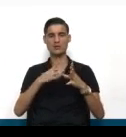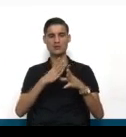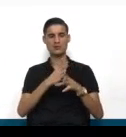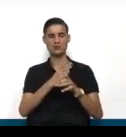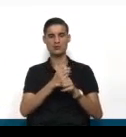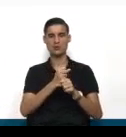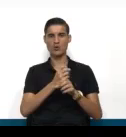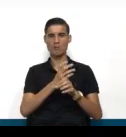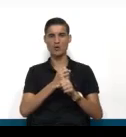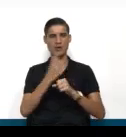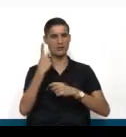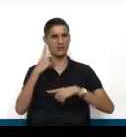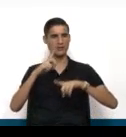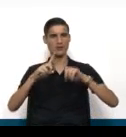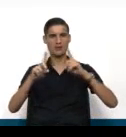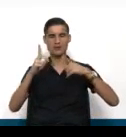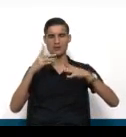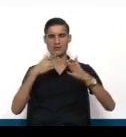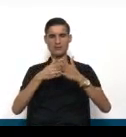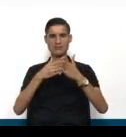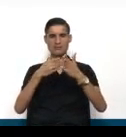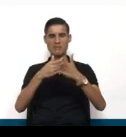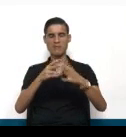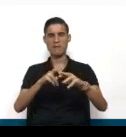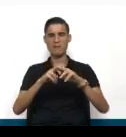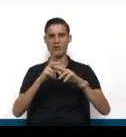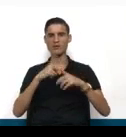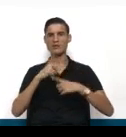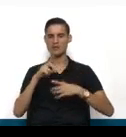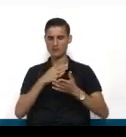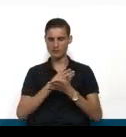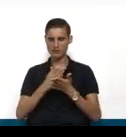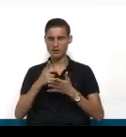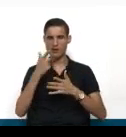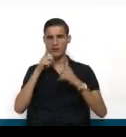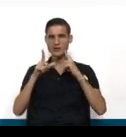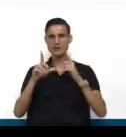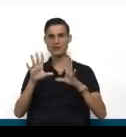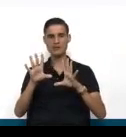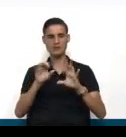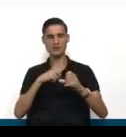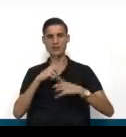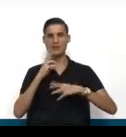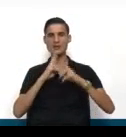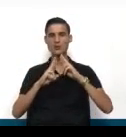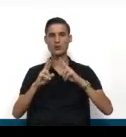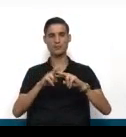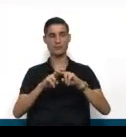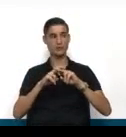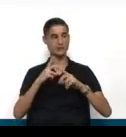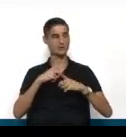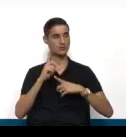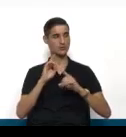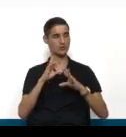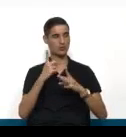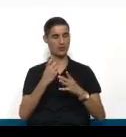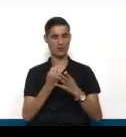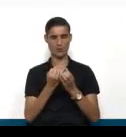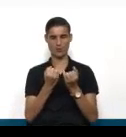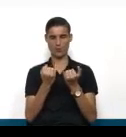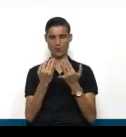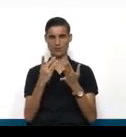soma finita, tá? Então isso facilita muito o processo de obtenção da solução, pois somente uma quantidade finita